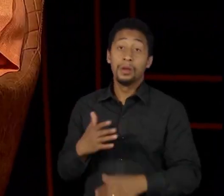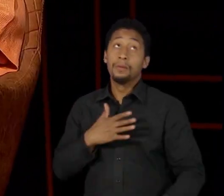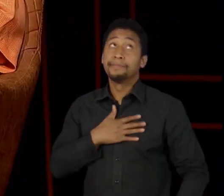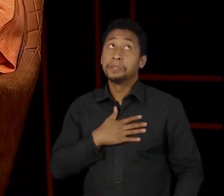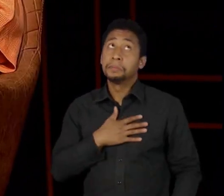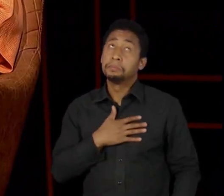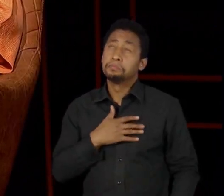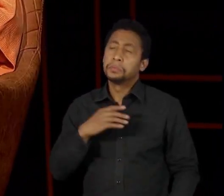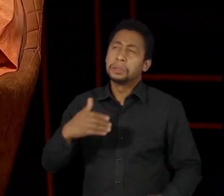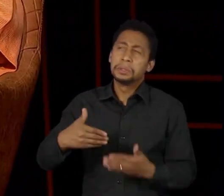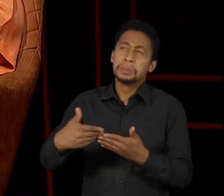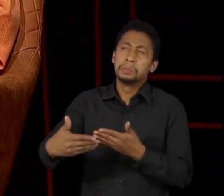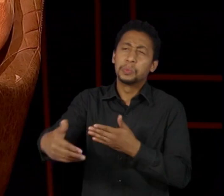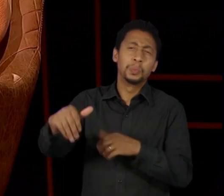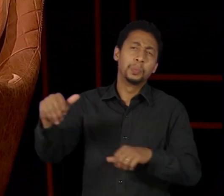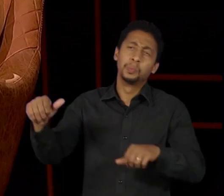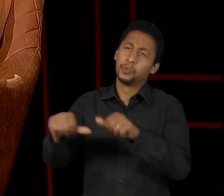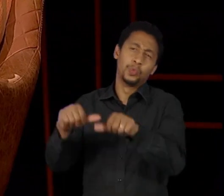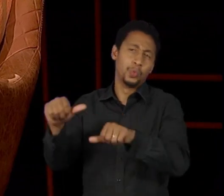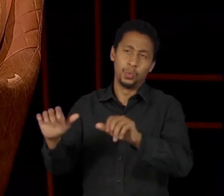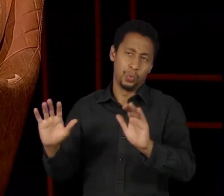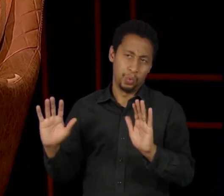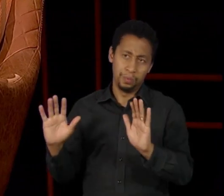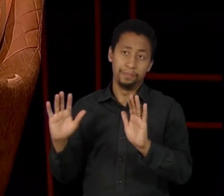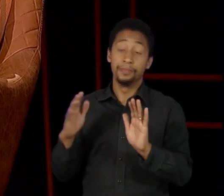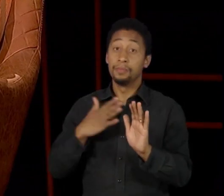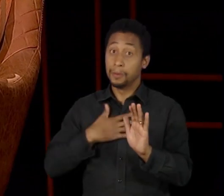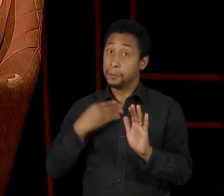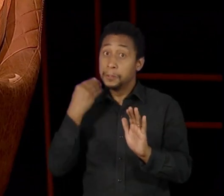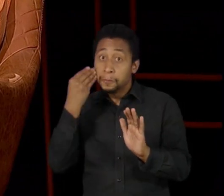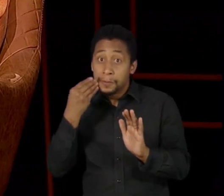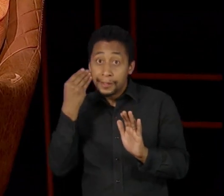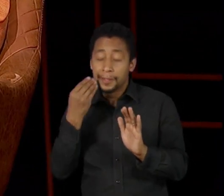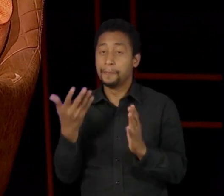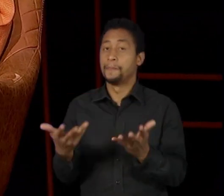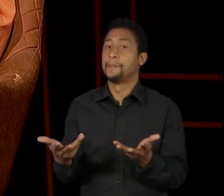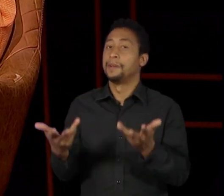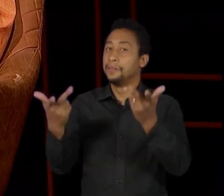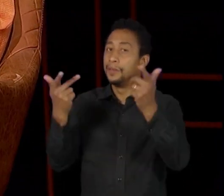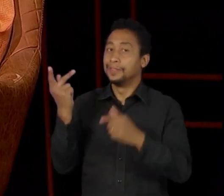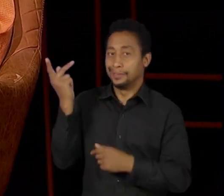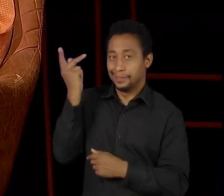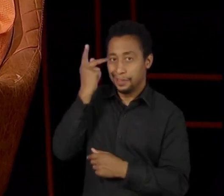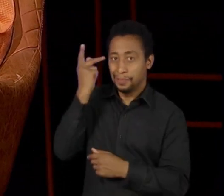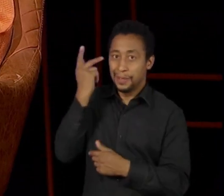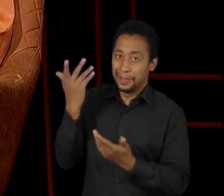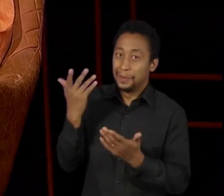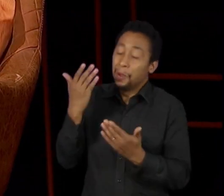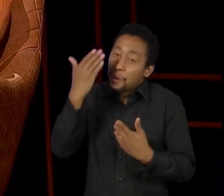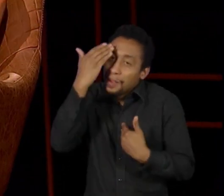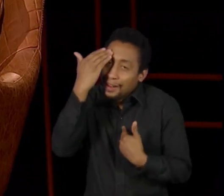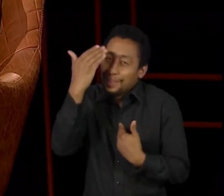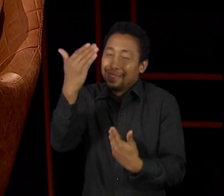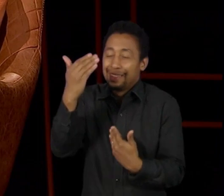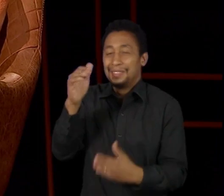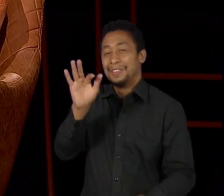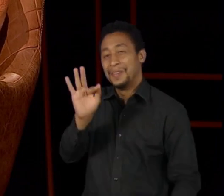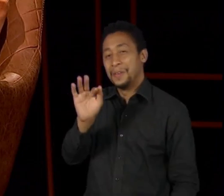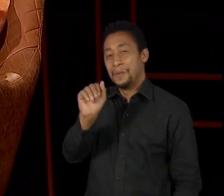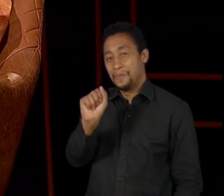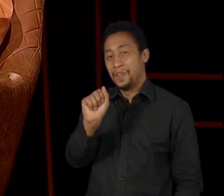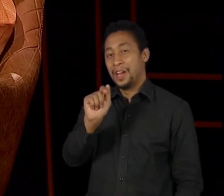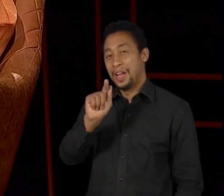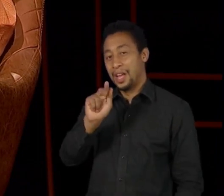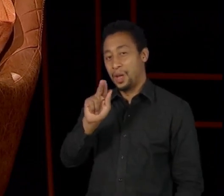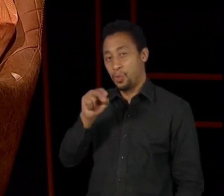uma experiência fantástica aqui em São Paulo. E graças ao Fagundes, né, cara?